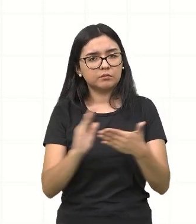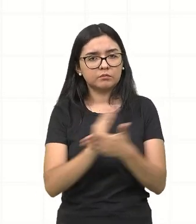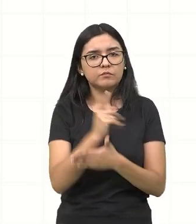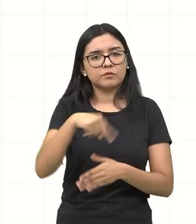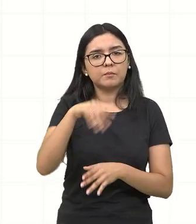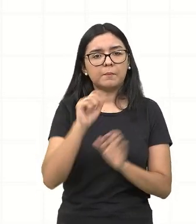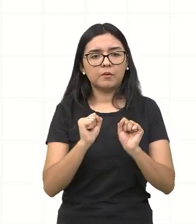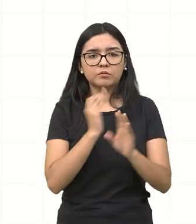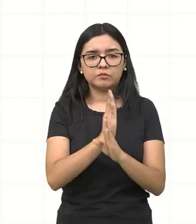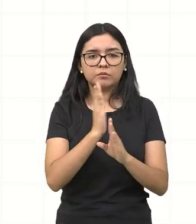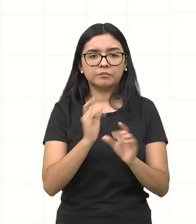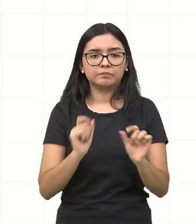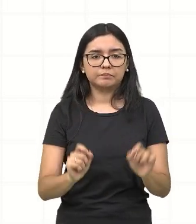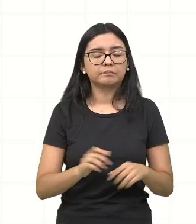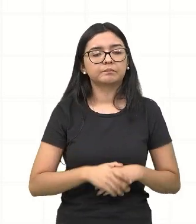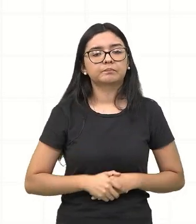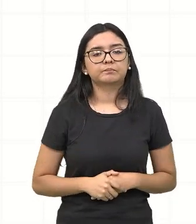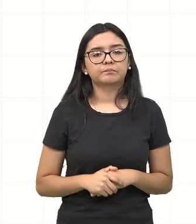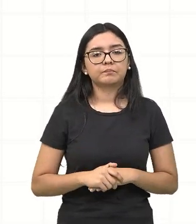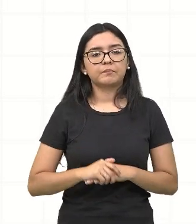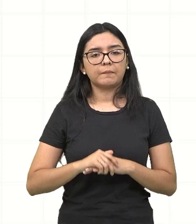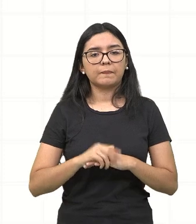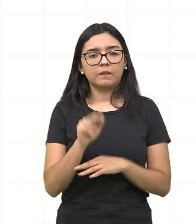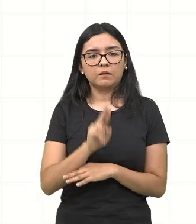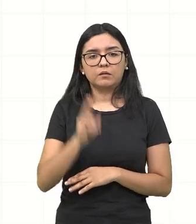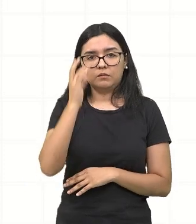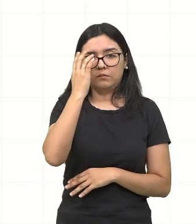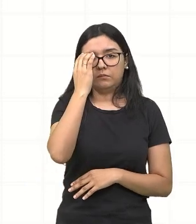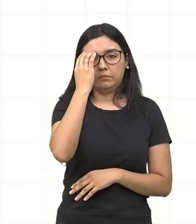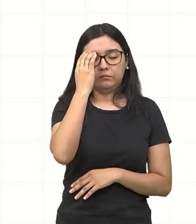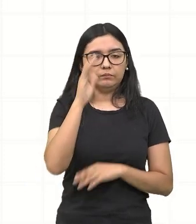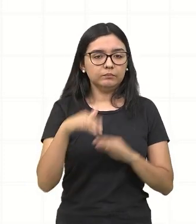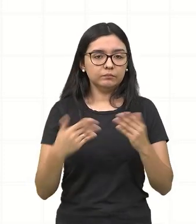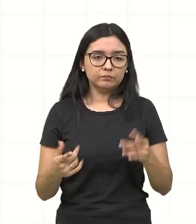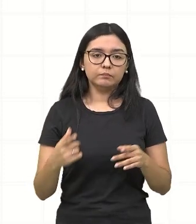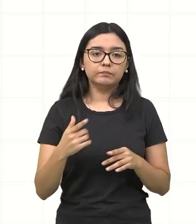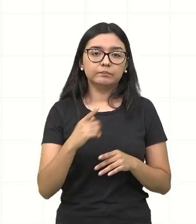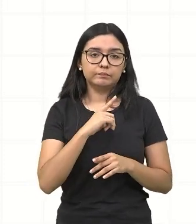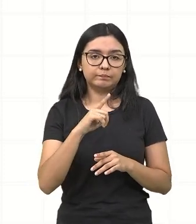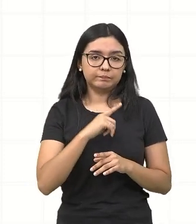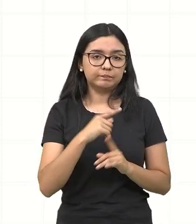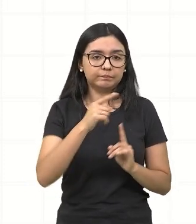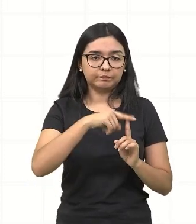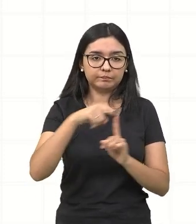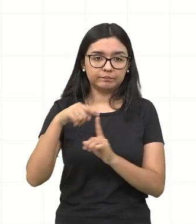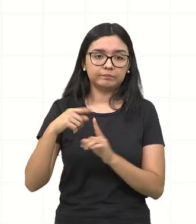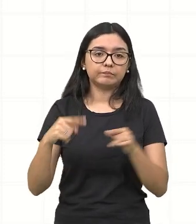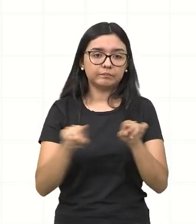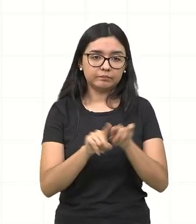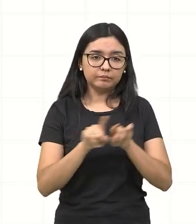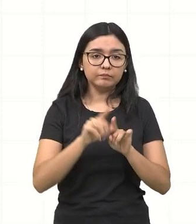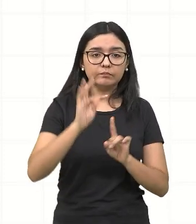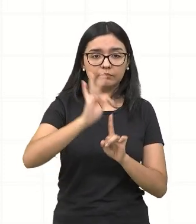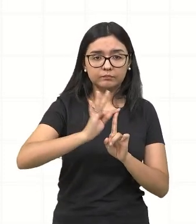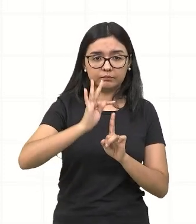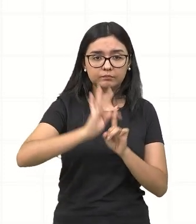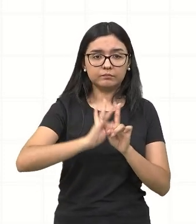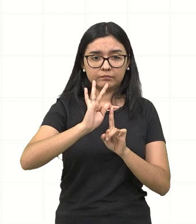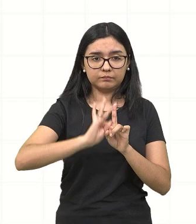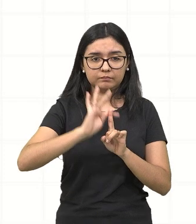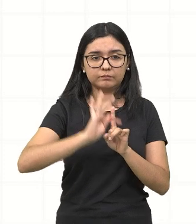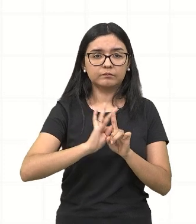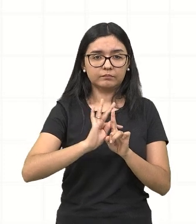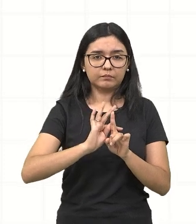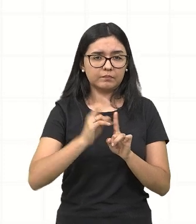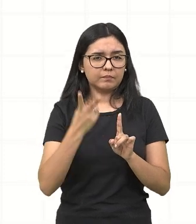você ainda utilizam. E aí nós temos esse outro termômetro e nele tem aí também a temperatura registrada.